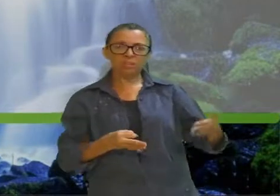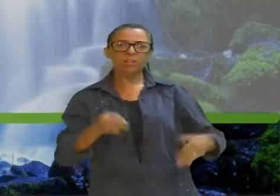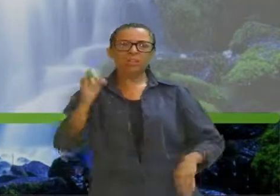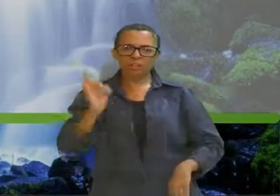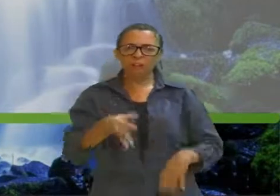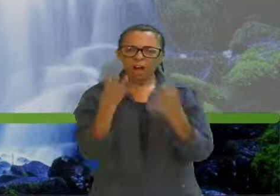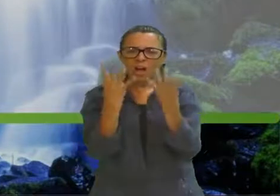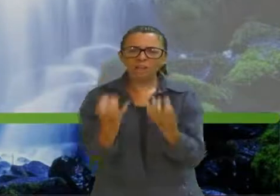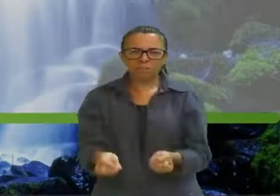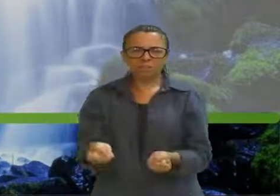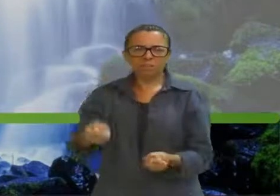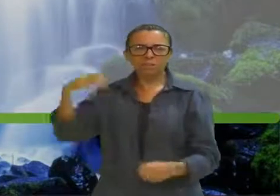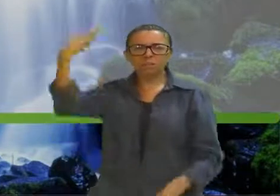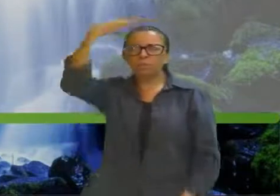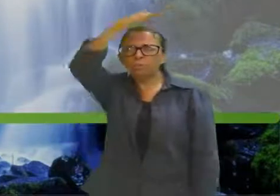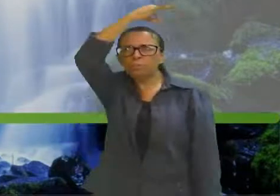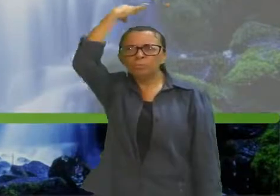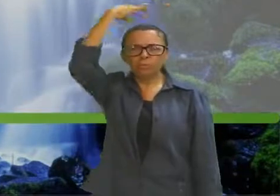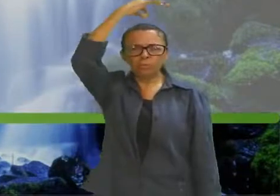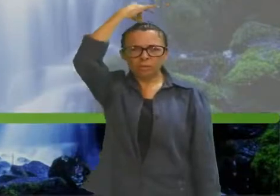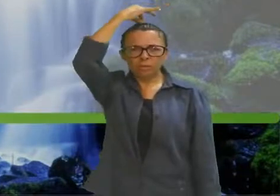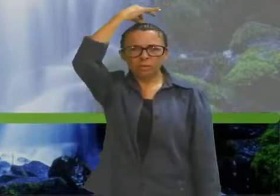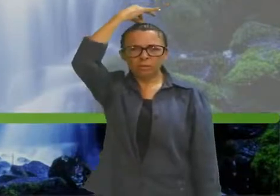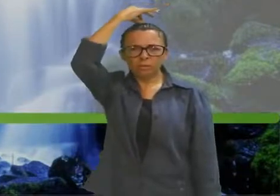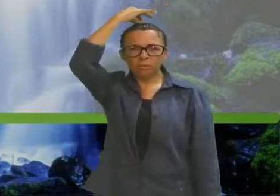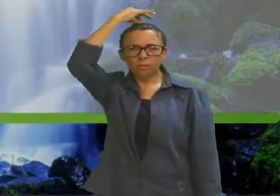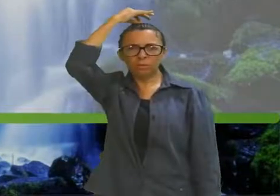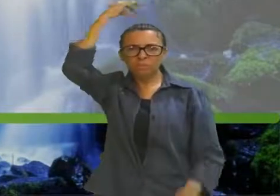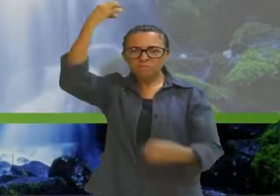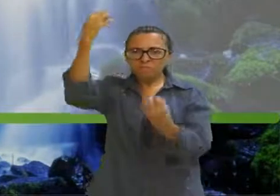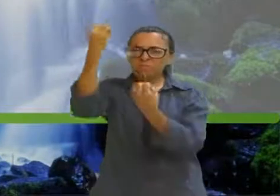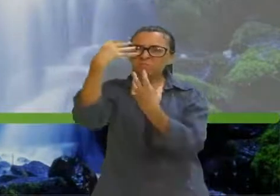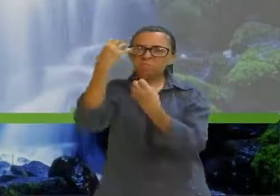obedeci. Quando nós